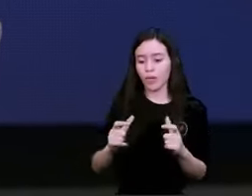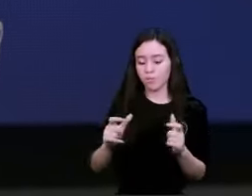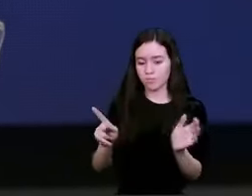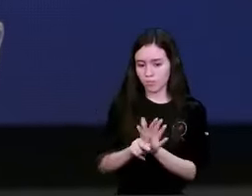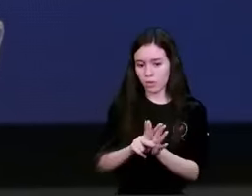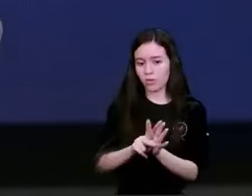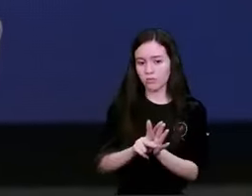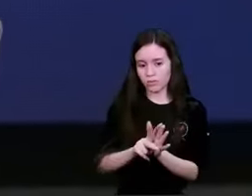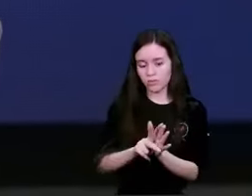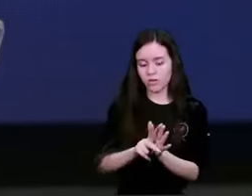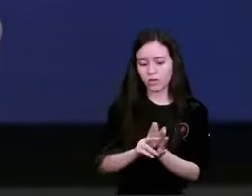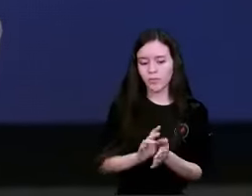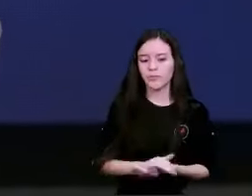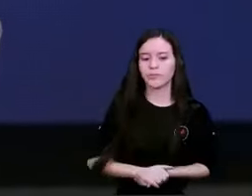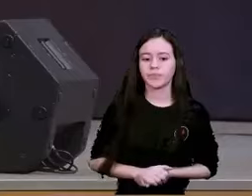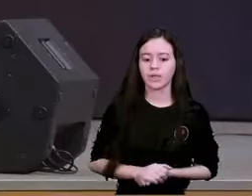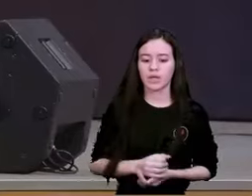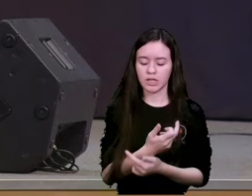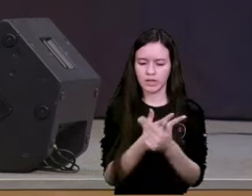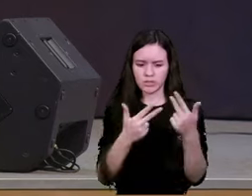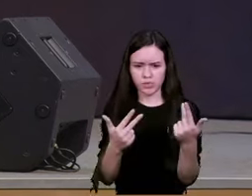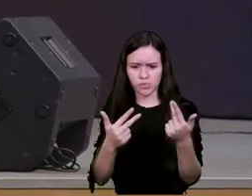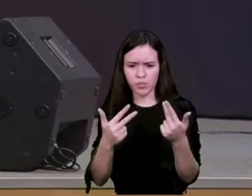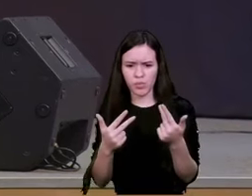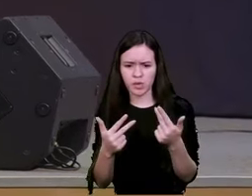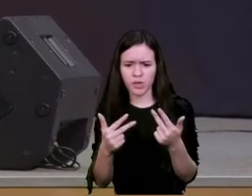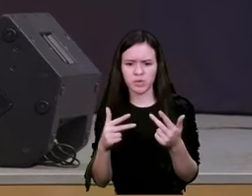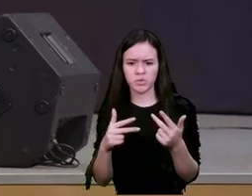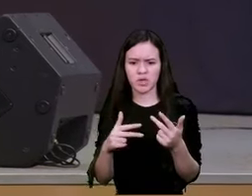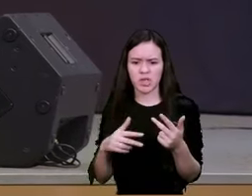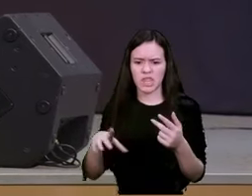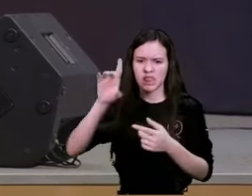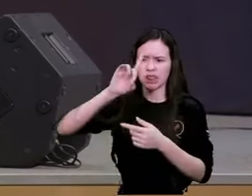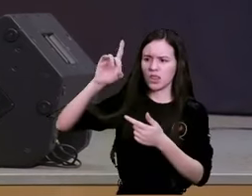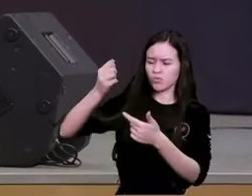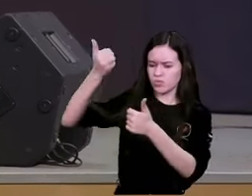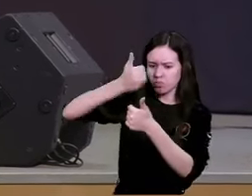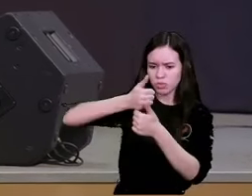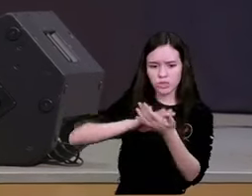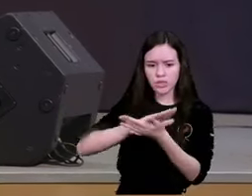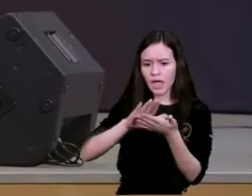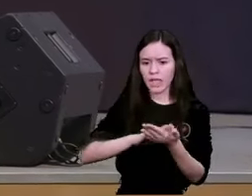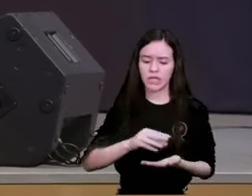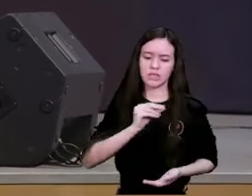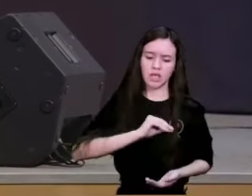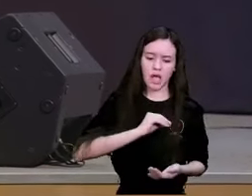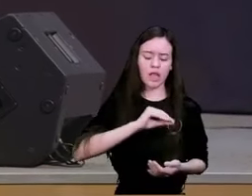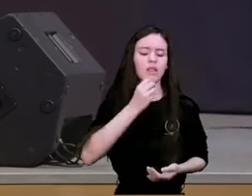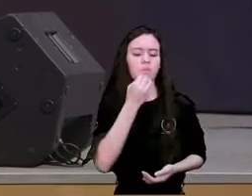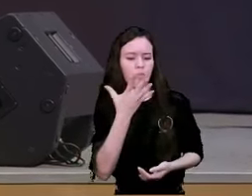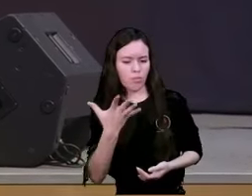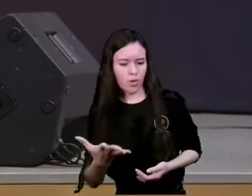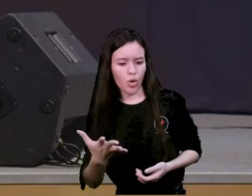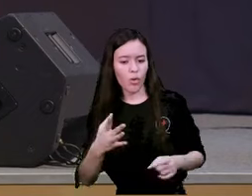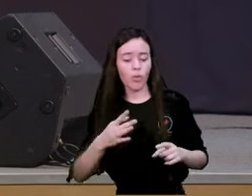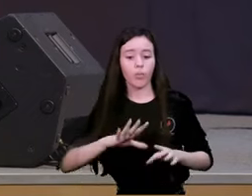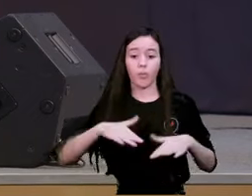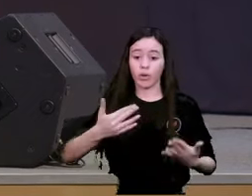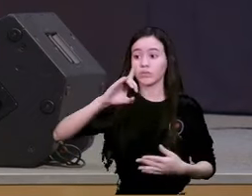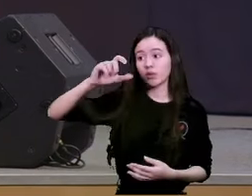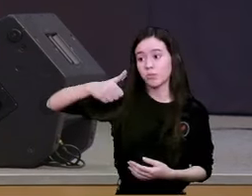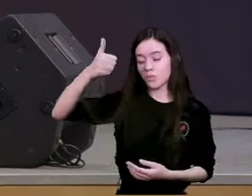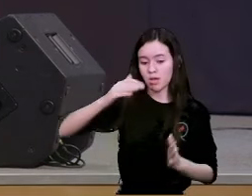na nossa vida. E essas coisas não roubam o lugar de Deus. Salário alto é bom quando Deus é o primeiro.